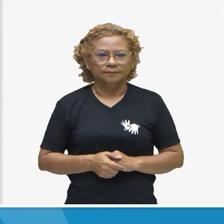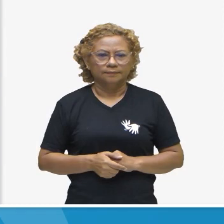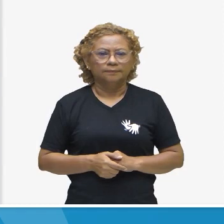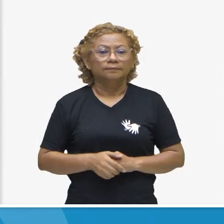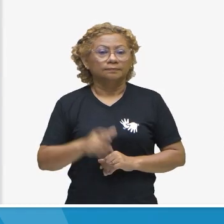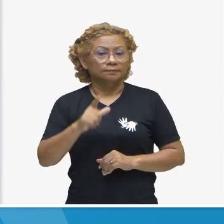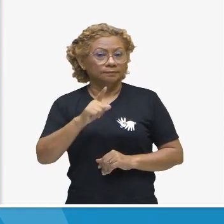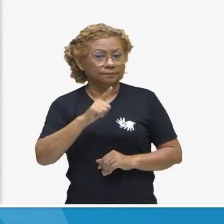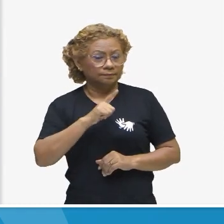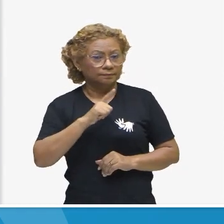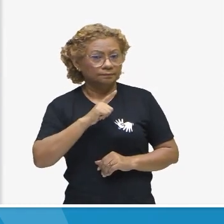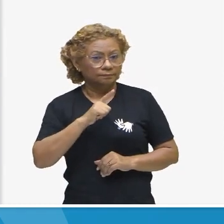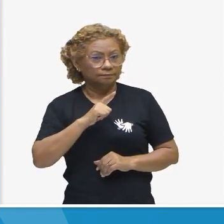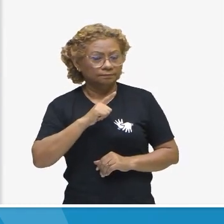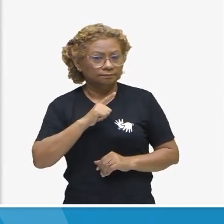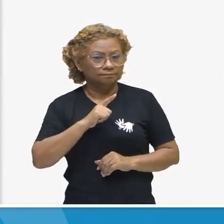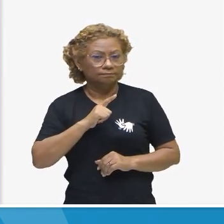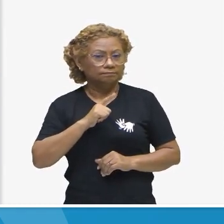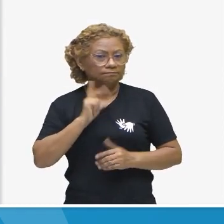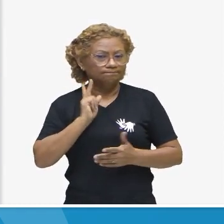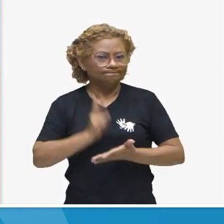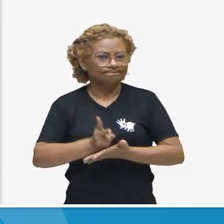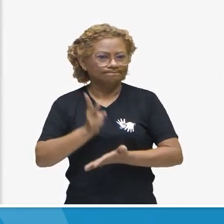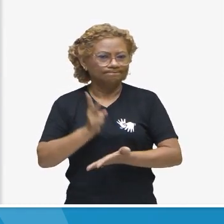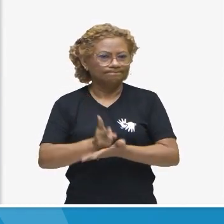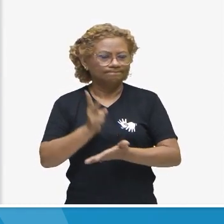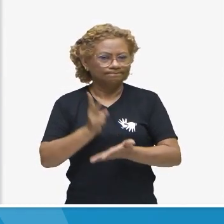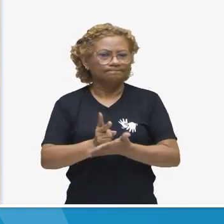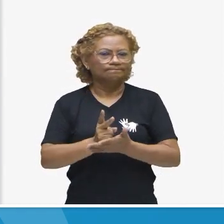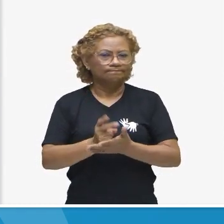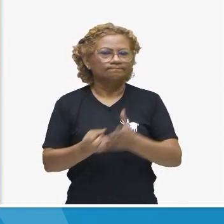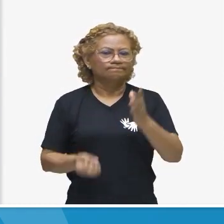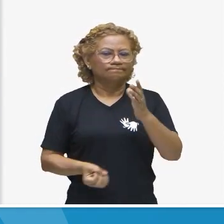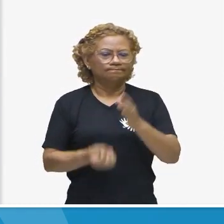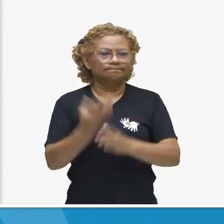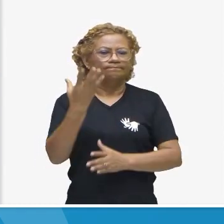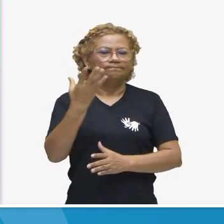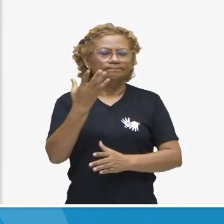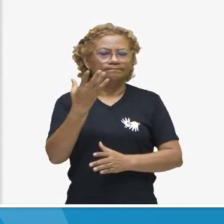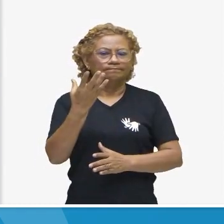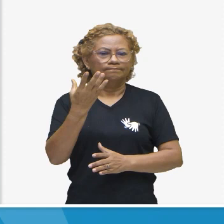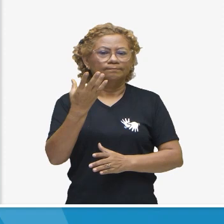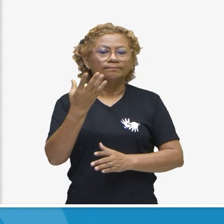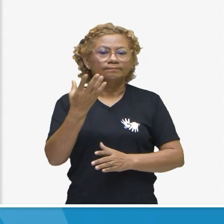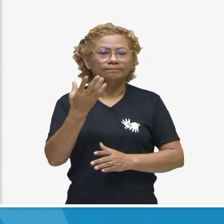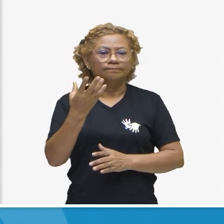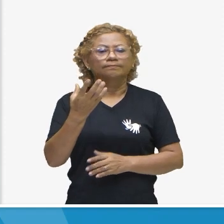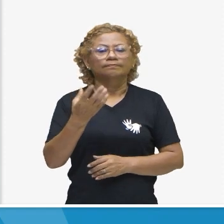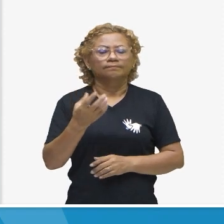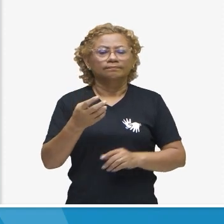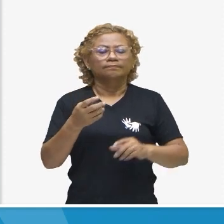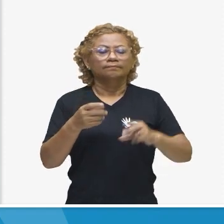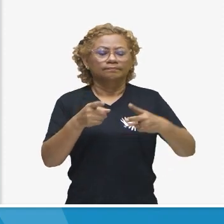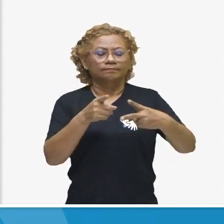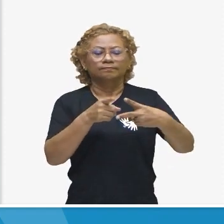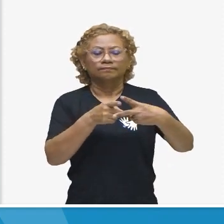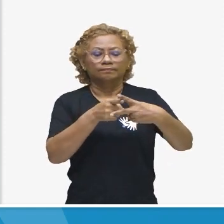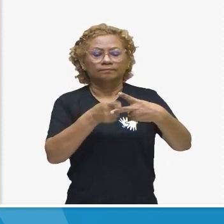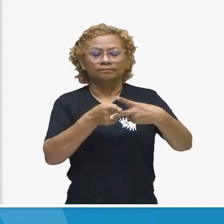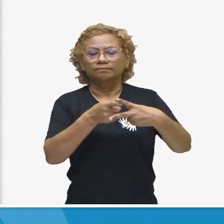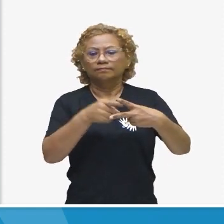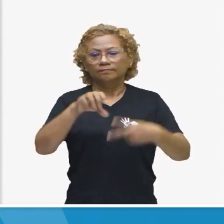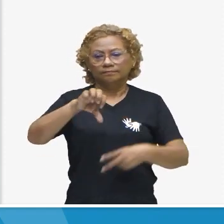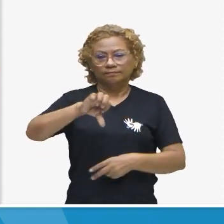incide perpendicularmente, que forma um ângulo de 90 graus. Então, foi o que nós abrimos a